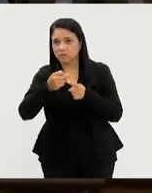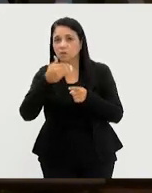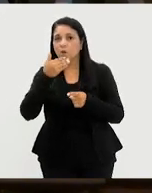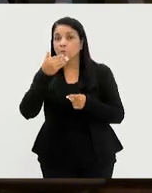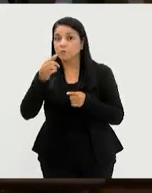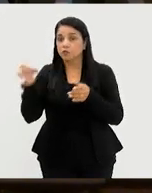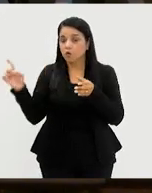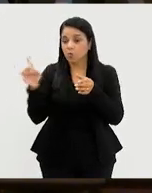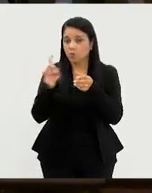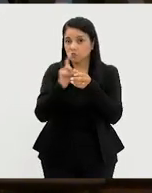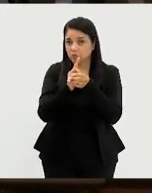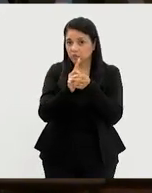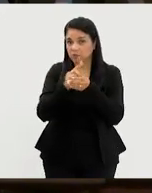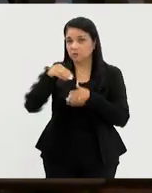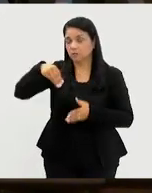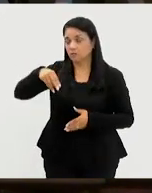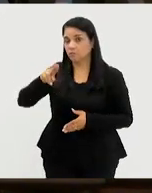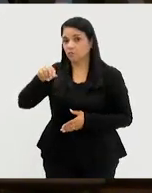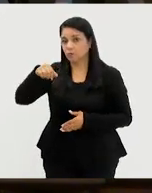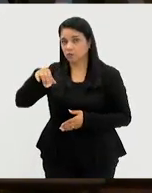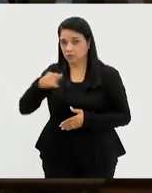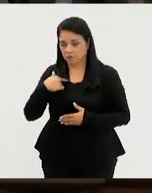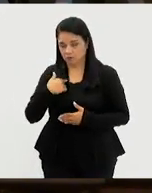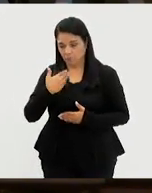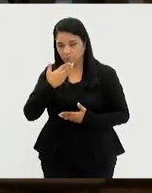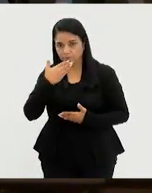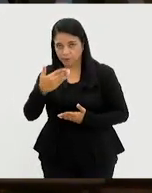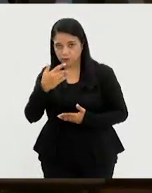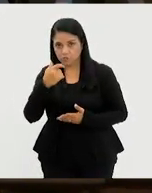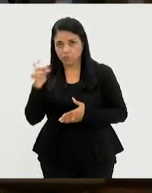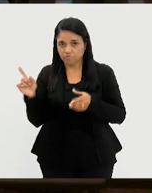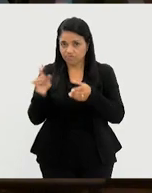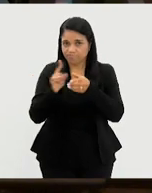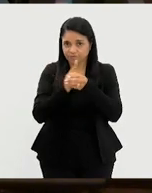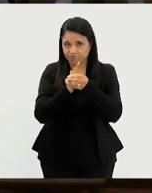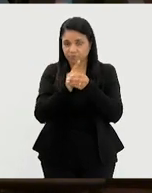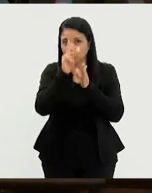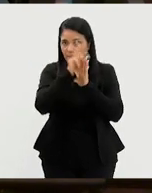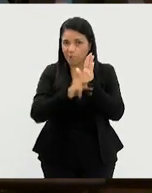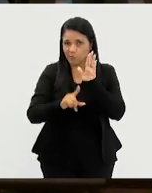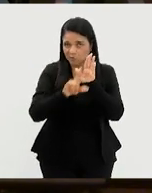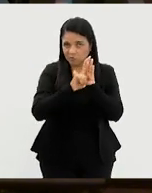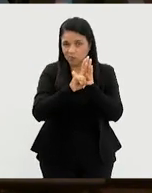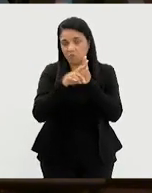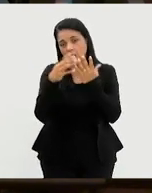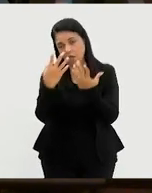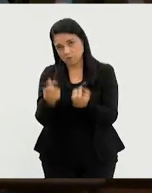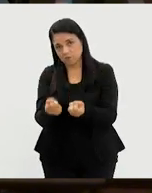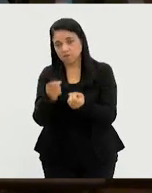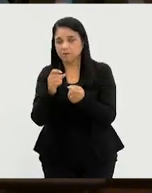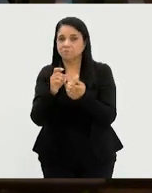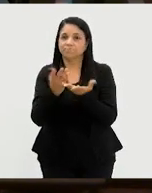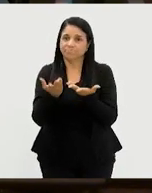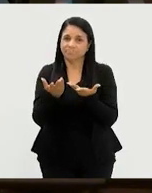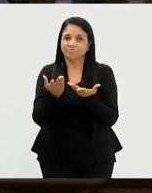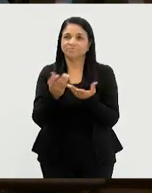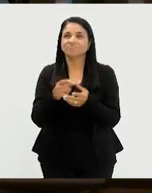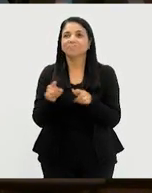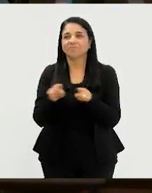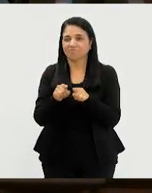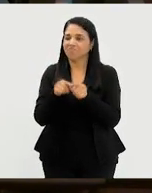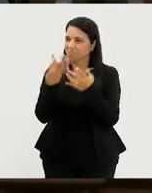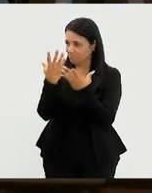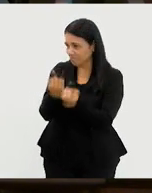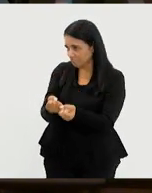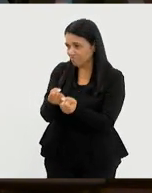autoria Deputado munir nesse projeto se vossa excelência se conceder concedido deputada